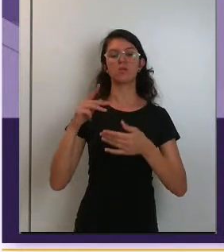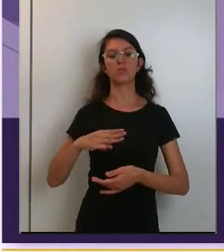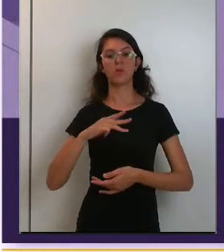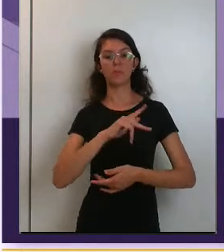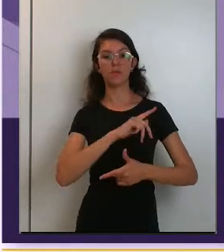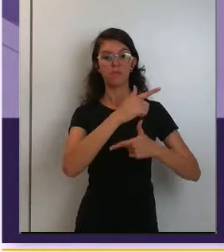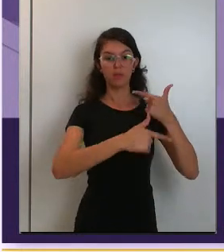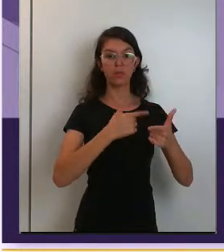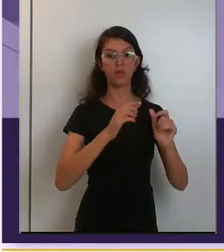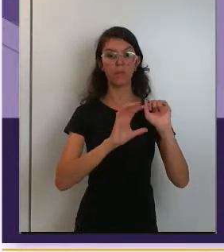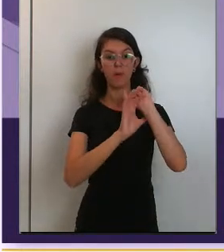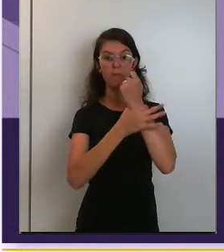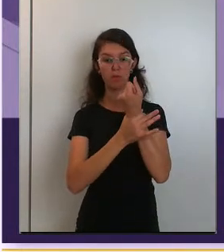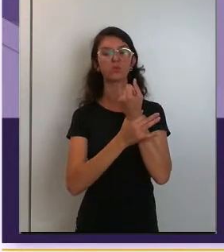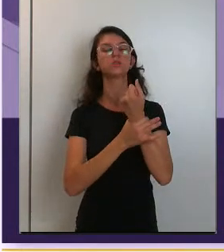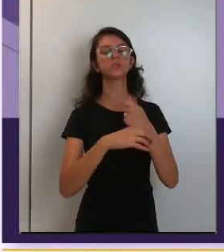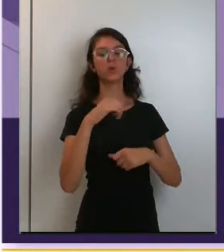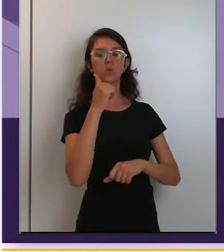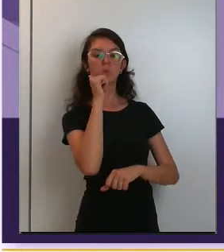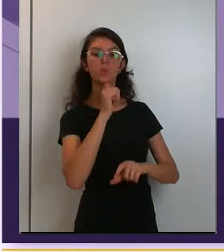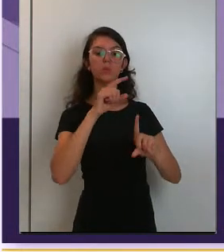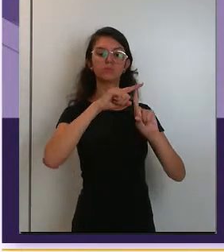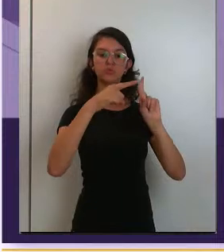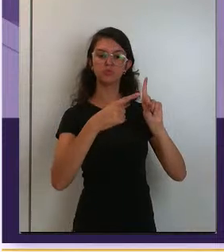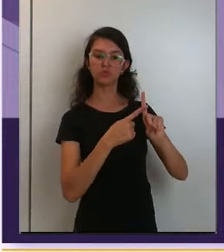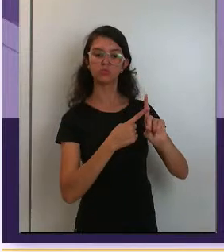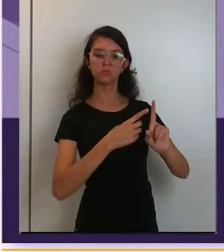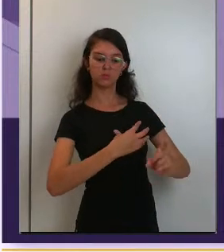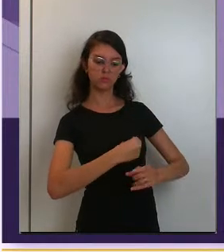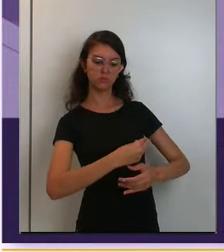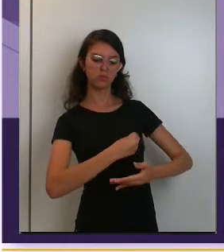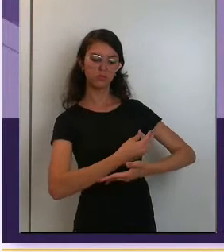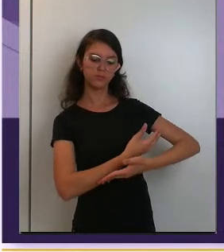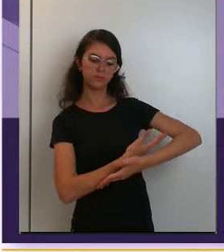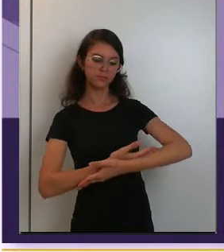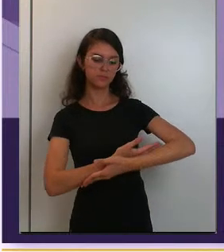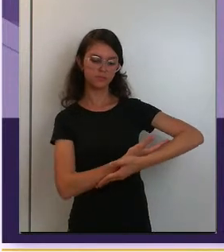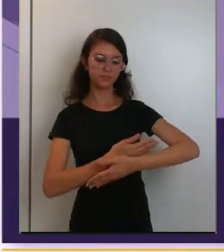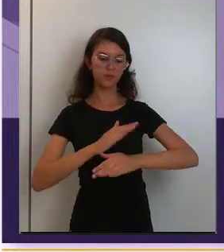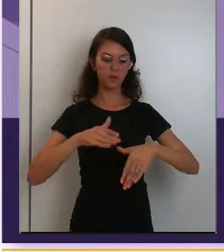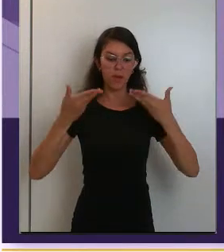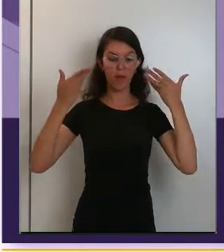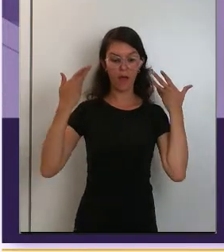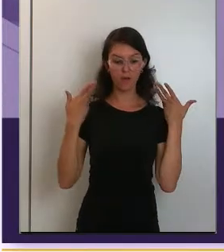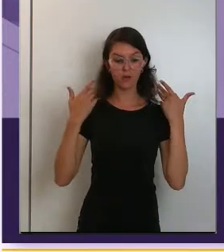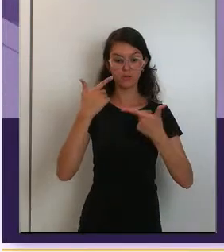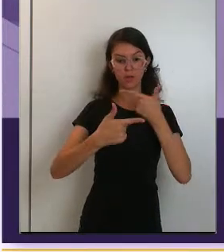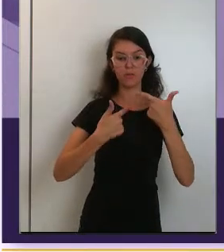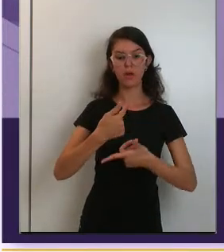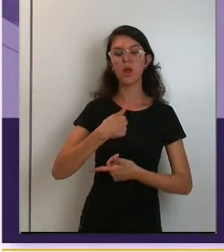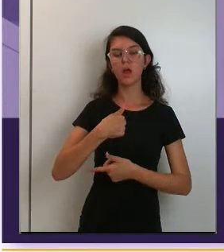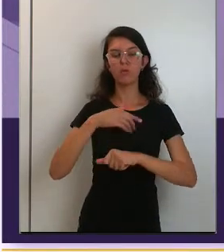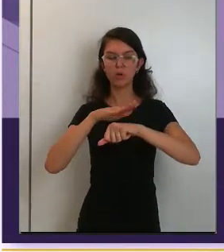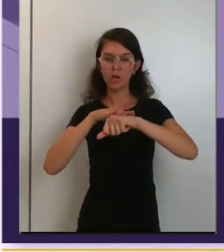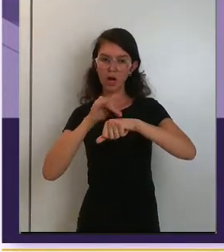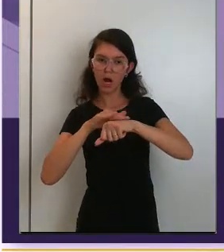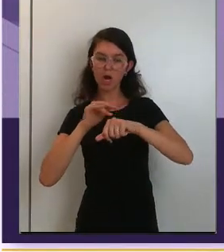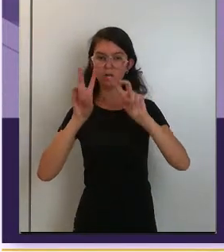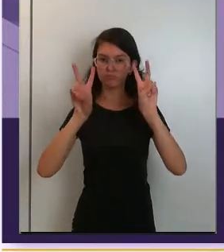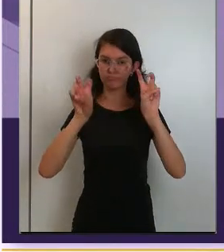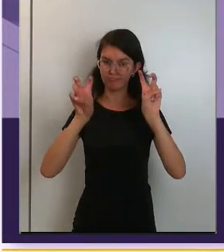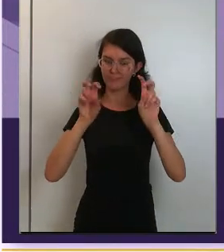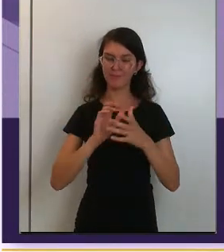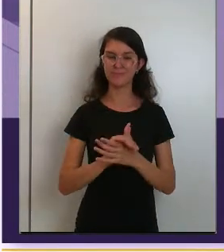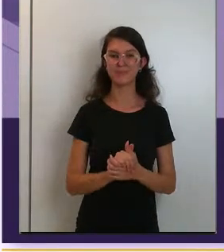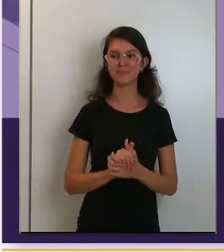a trabalhadoras gestantes lactantes. Então, o meu ambiente de trabalho, ele denuncia, ele é a prova de que eu tenho um carinho especial pelo tema,